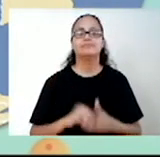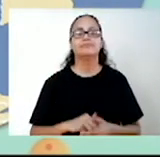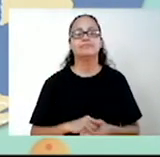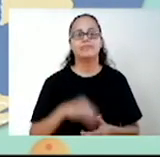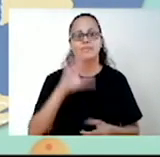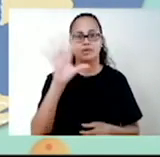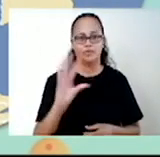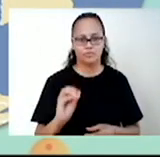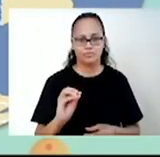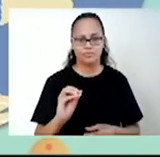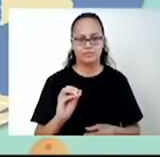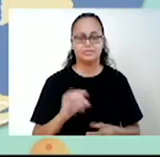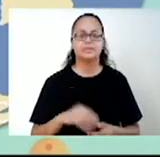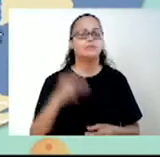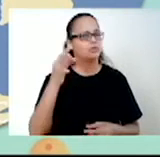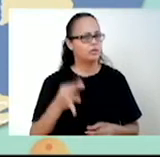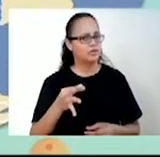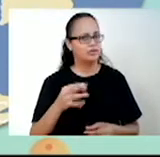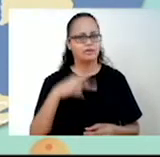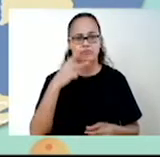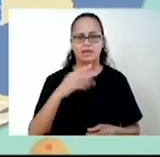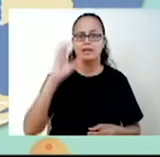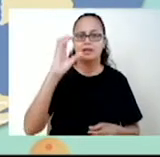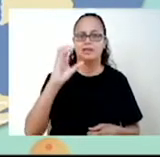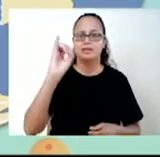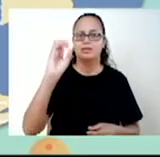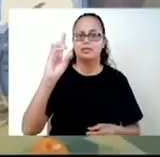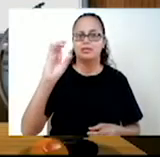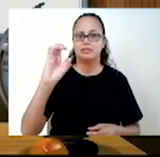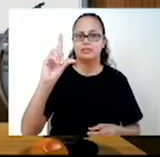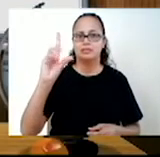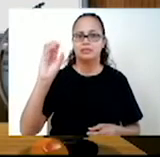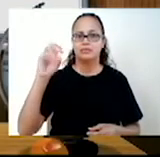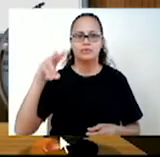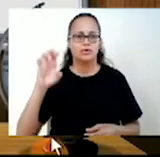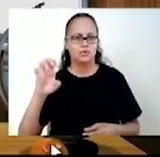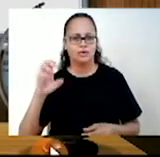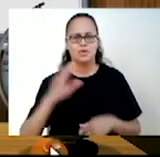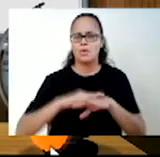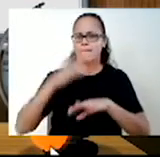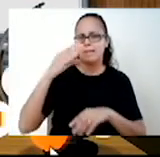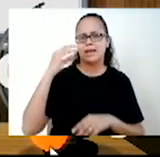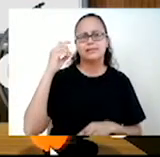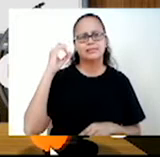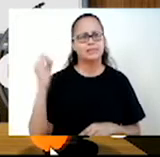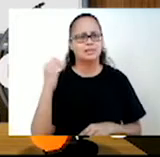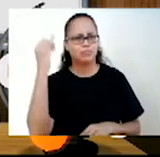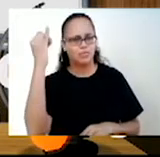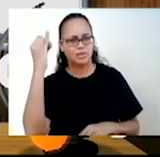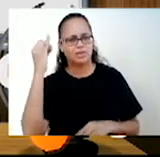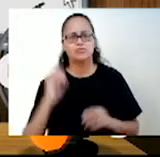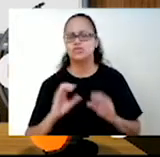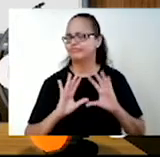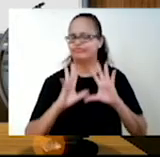África, região da Índia e Madagascar, o certo é falar ciclone tropical. O mais importante é saber que furacão,